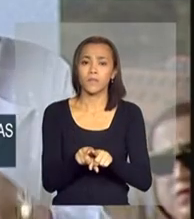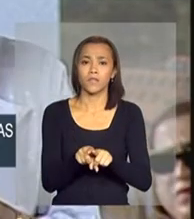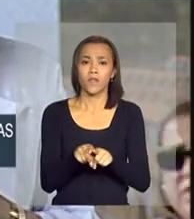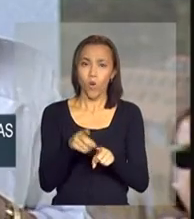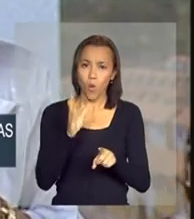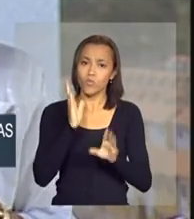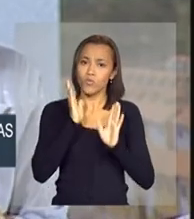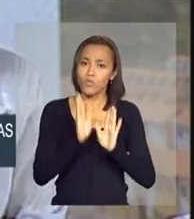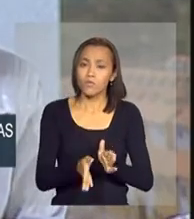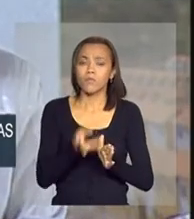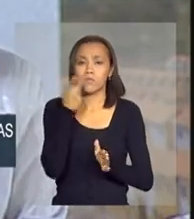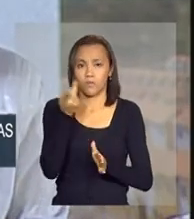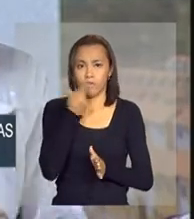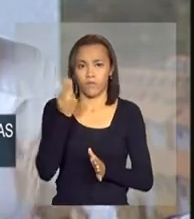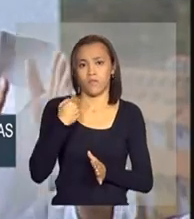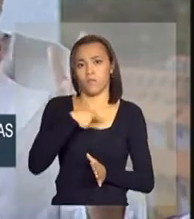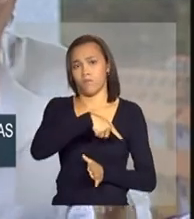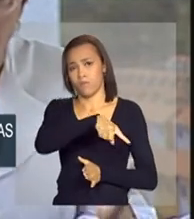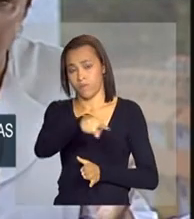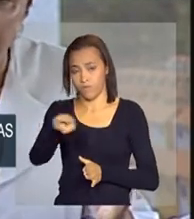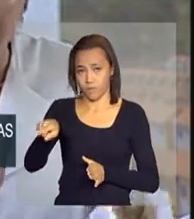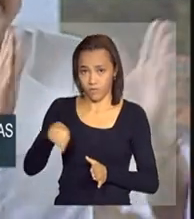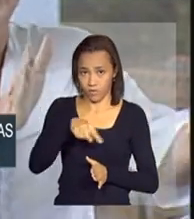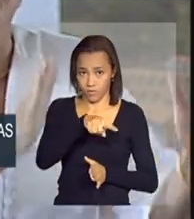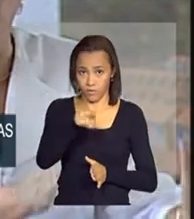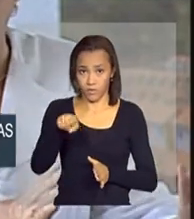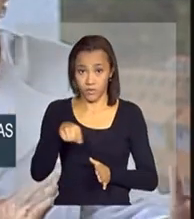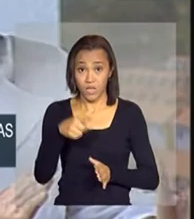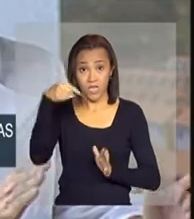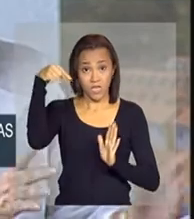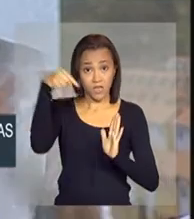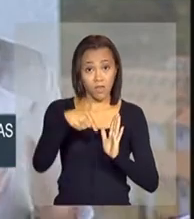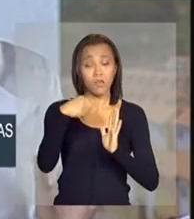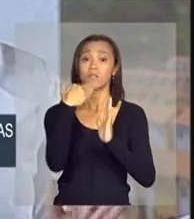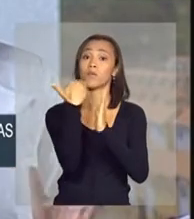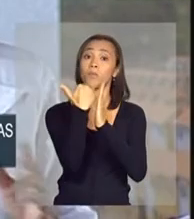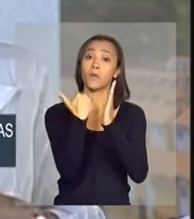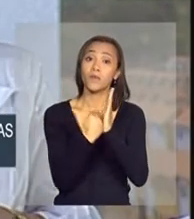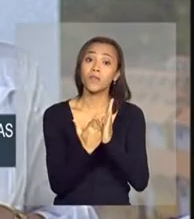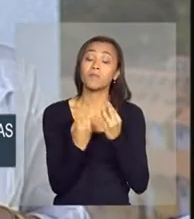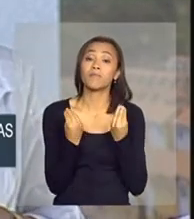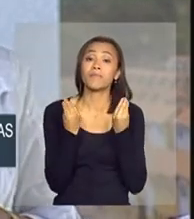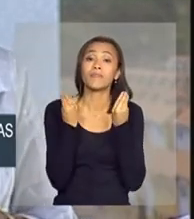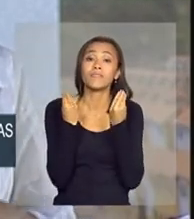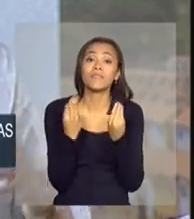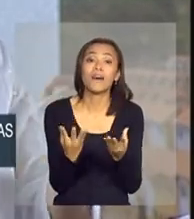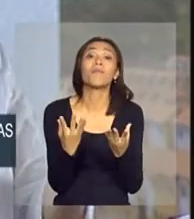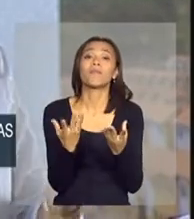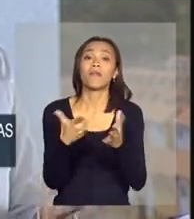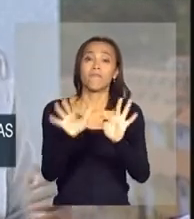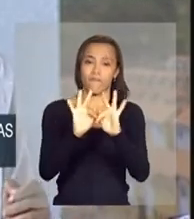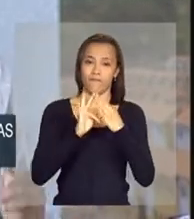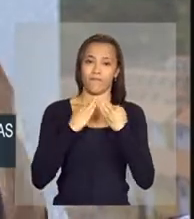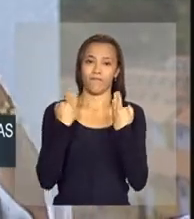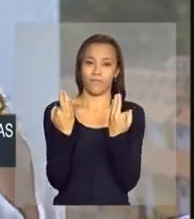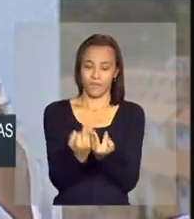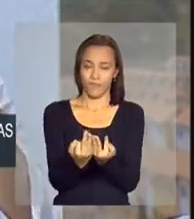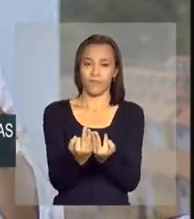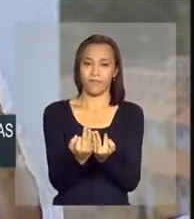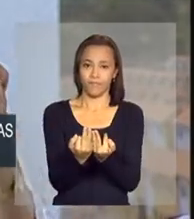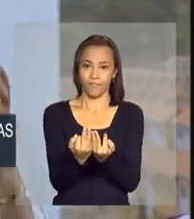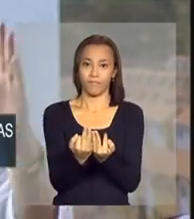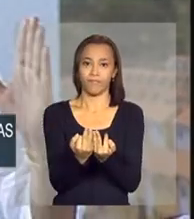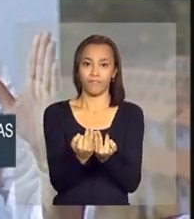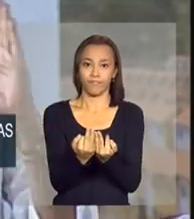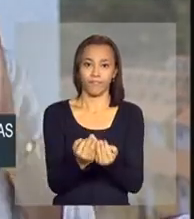é como eu disse para vocês piá que esse é um programa para a família é esse